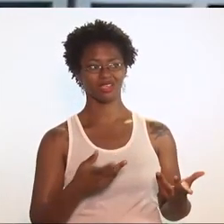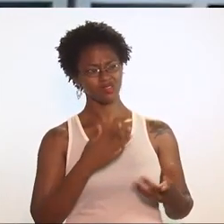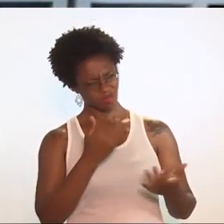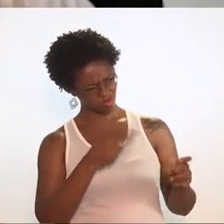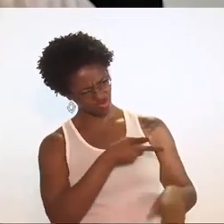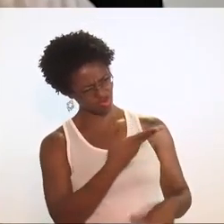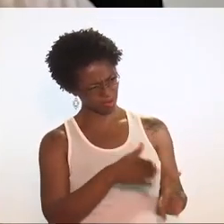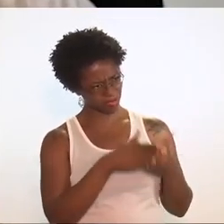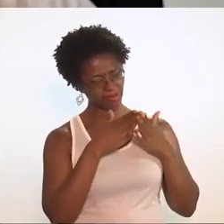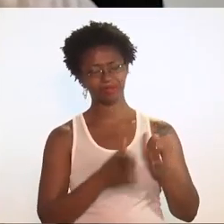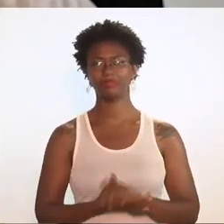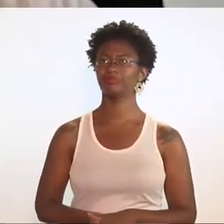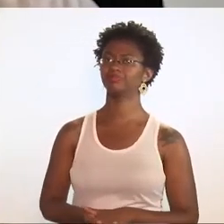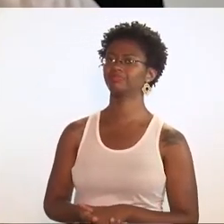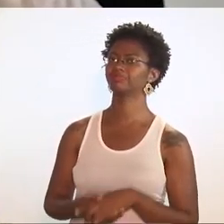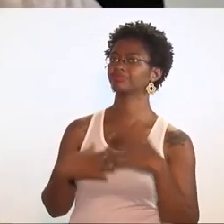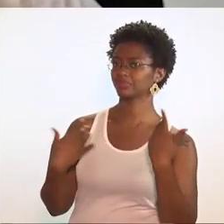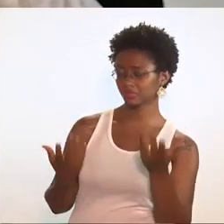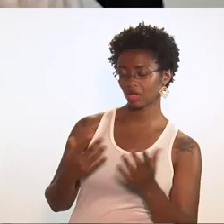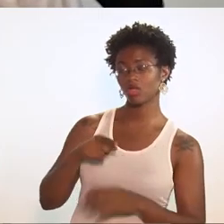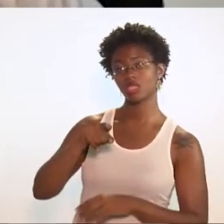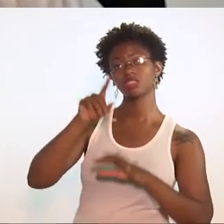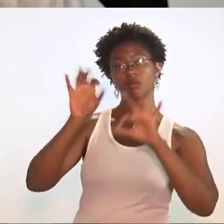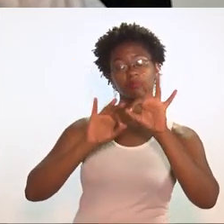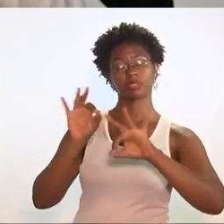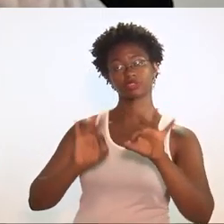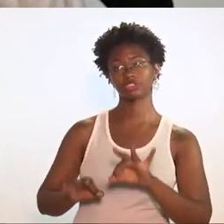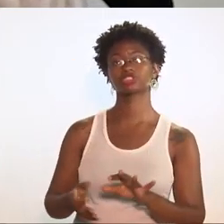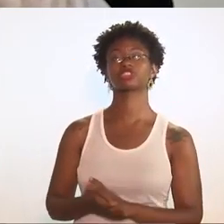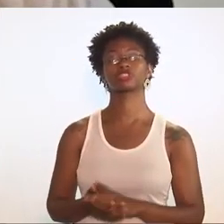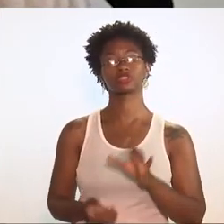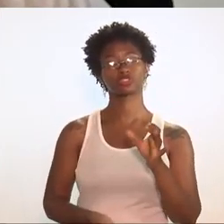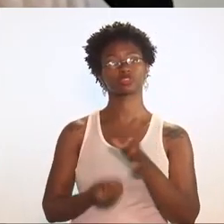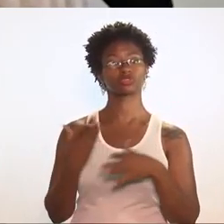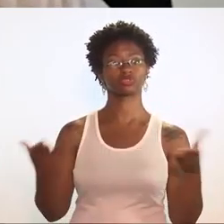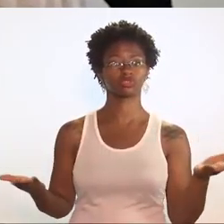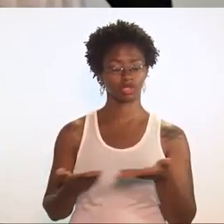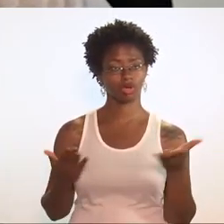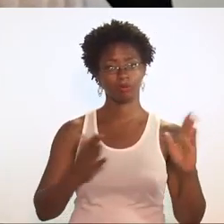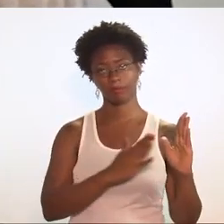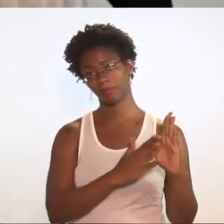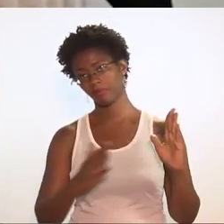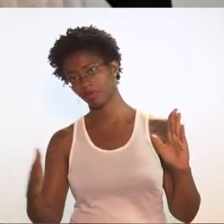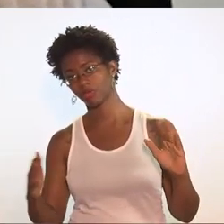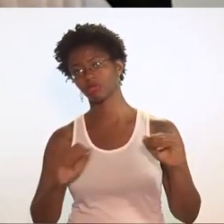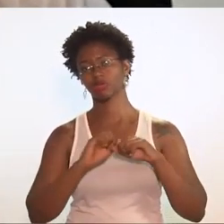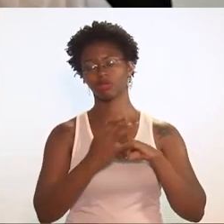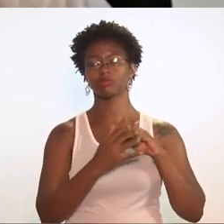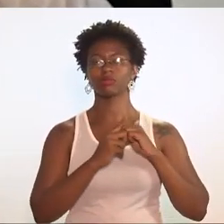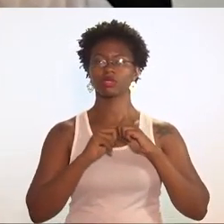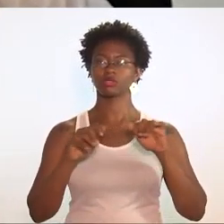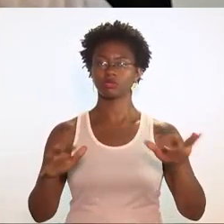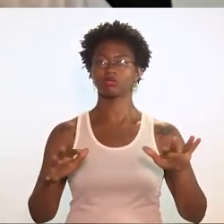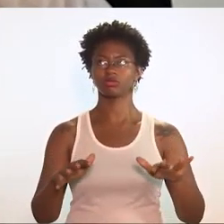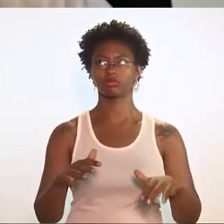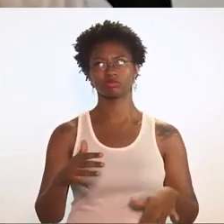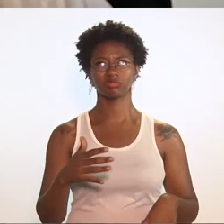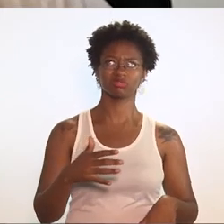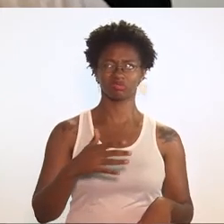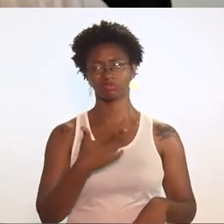por favor. Então, o projeto Oberim, ele surge agora, durante a pandemia, ano